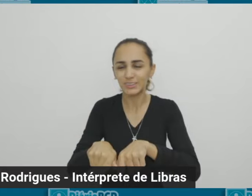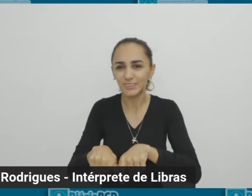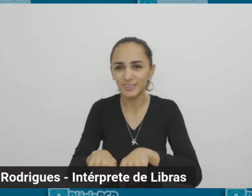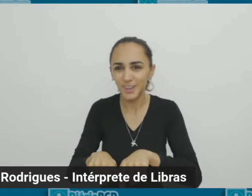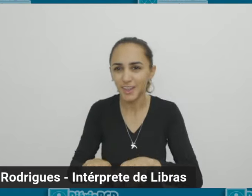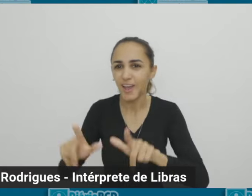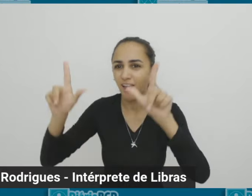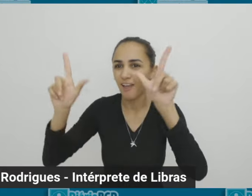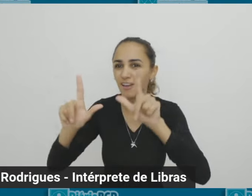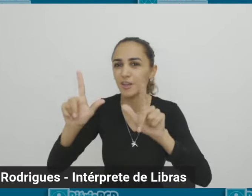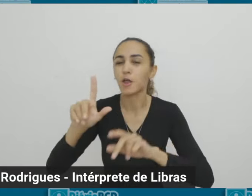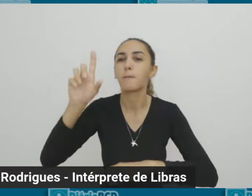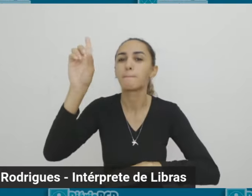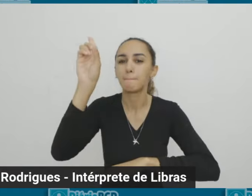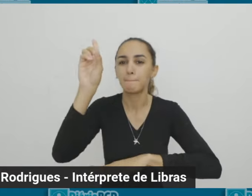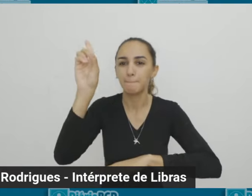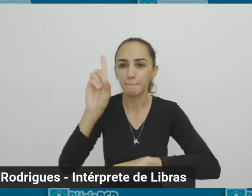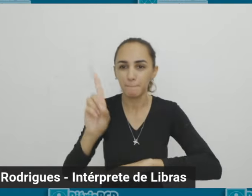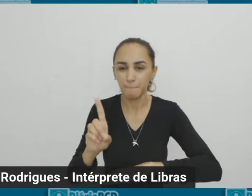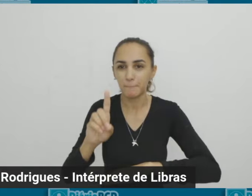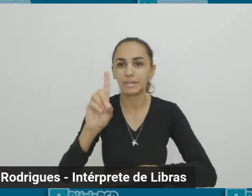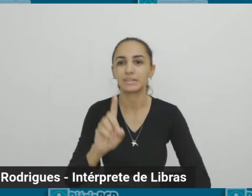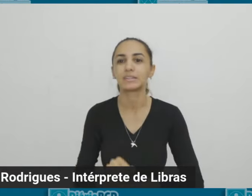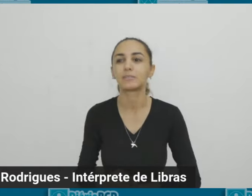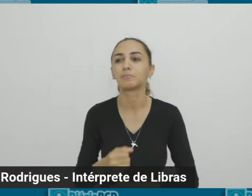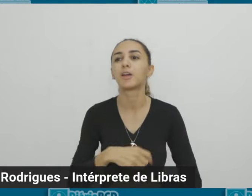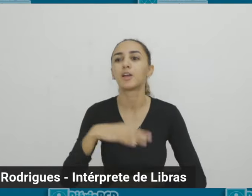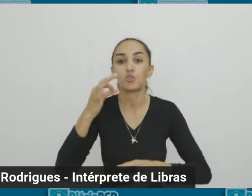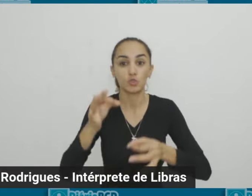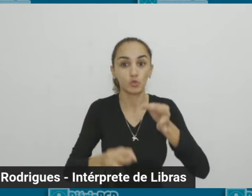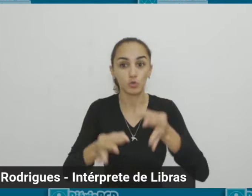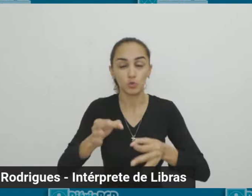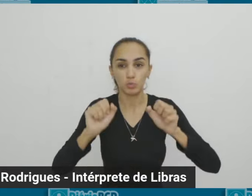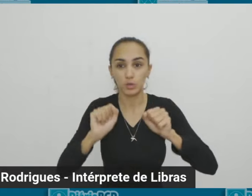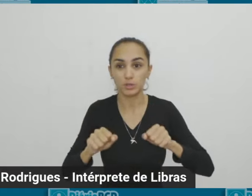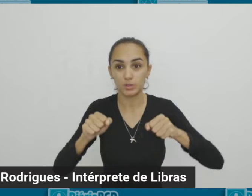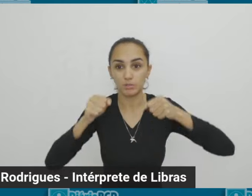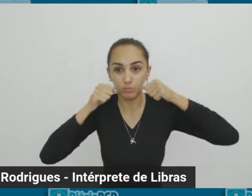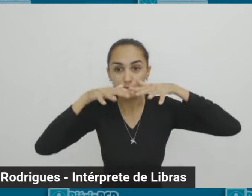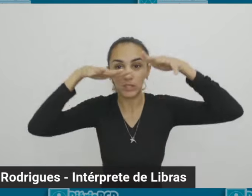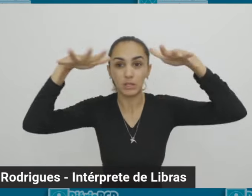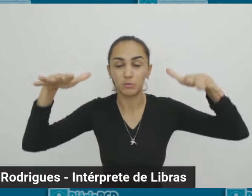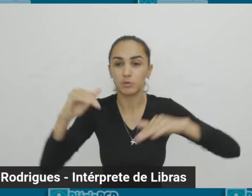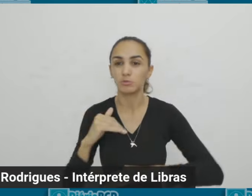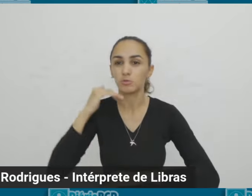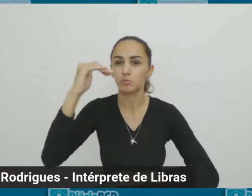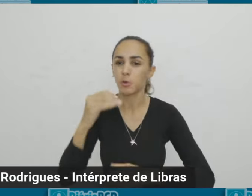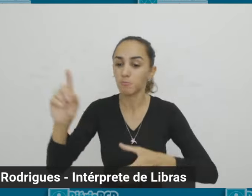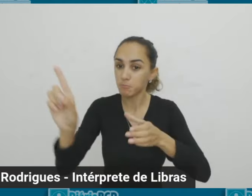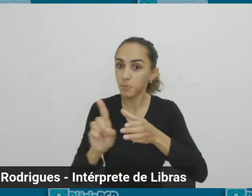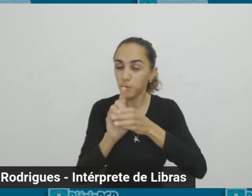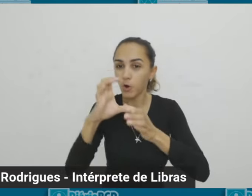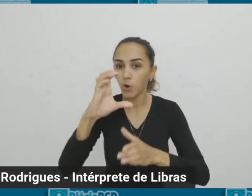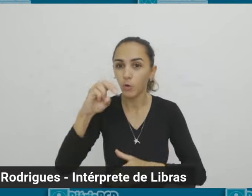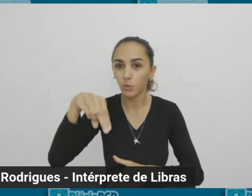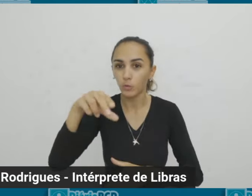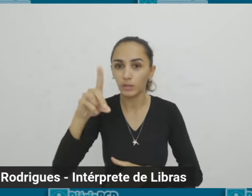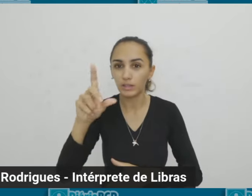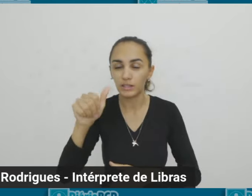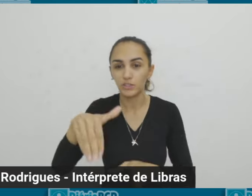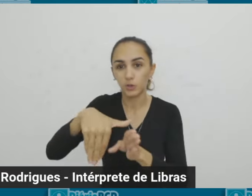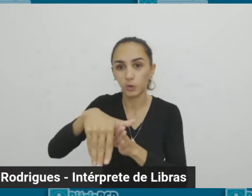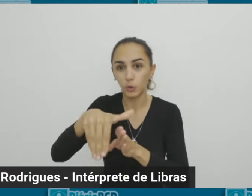doutor Joelson, que é jurista, que esteve no Tribunal Superior Eleitoral, faz parte do CONAD, Conselho Nacional dos Direitos